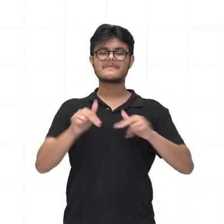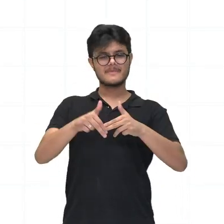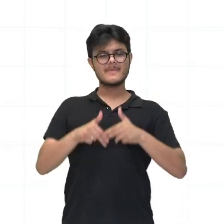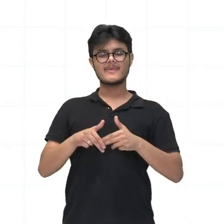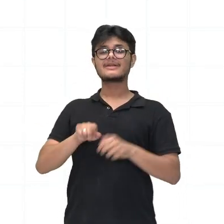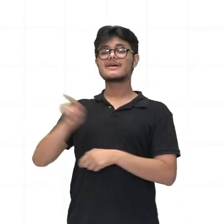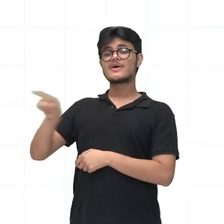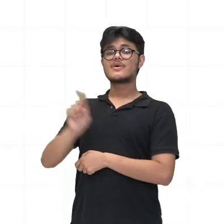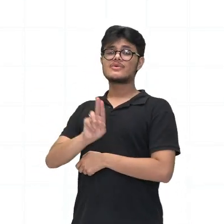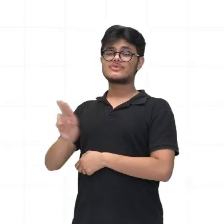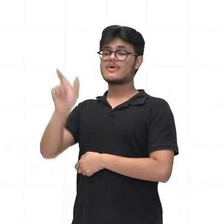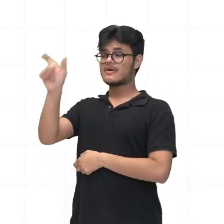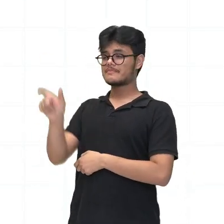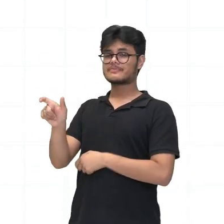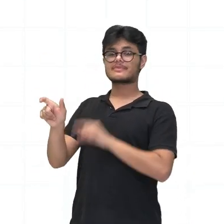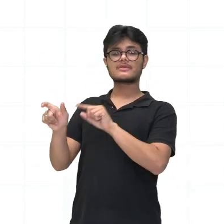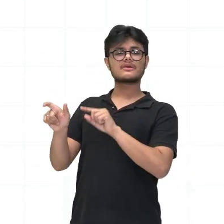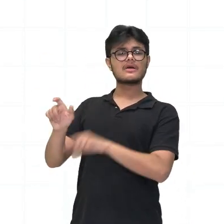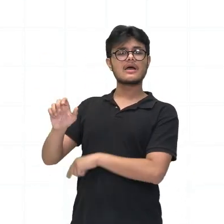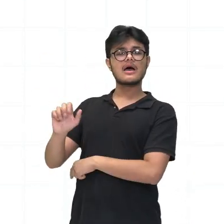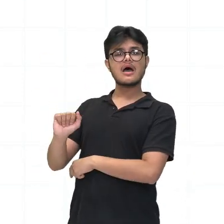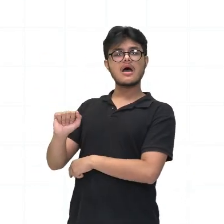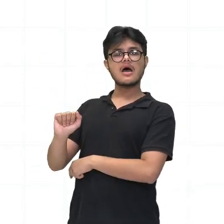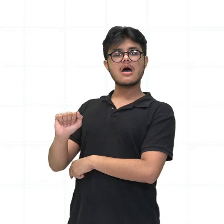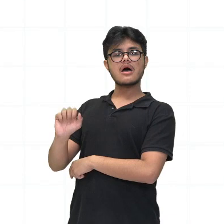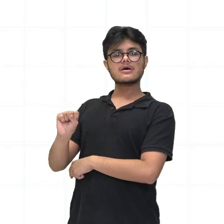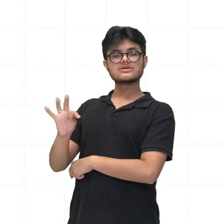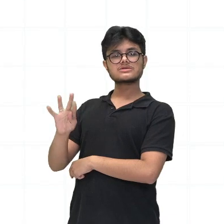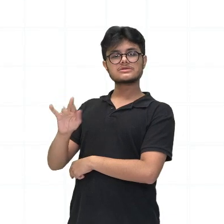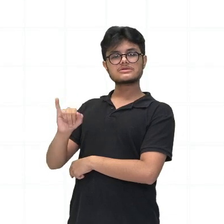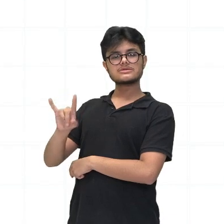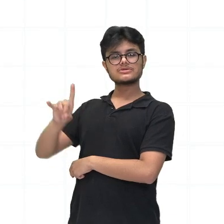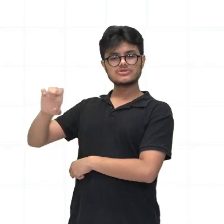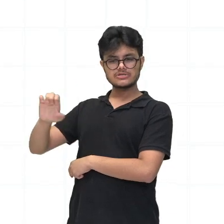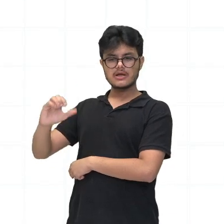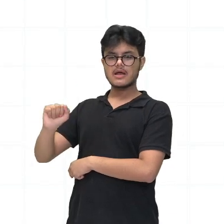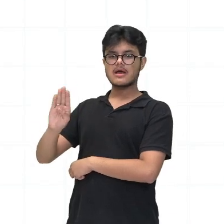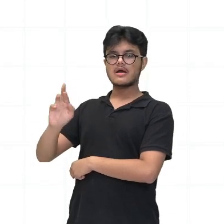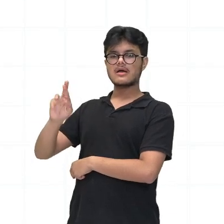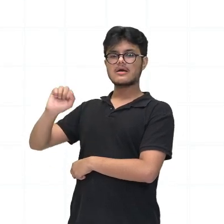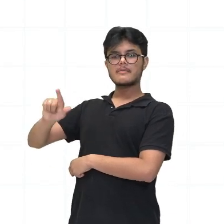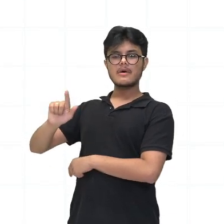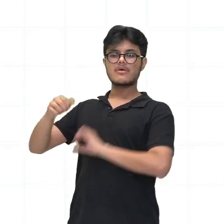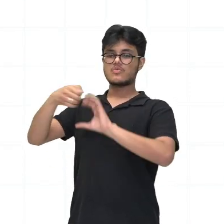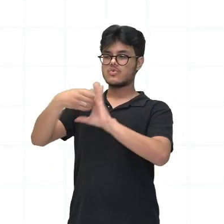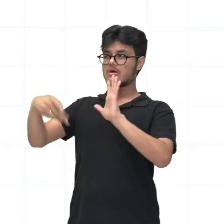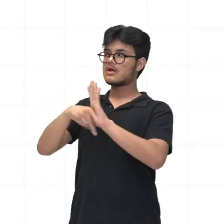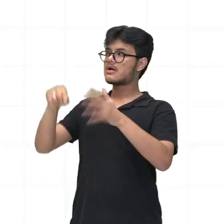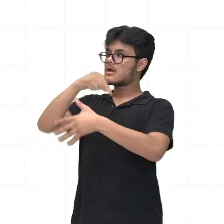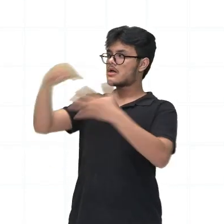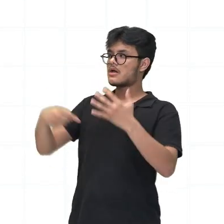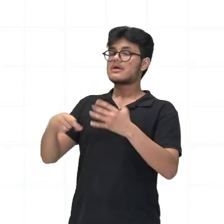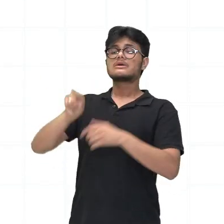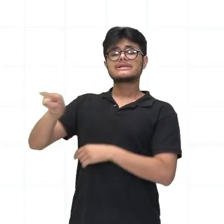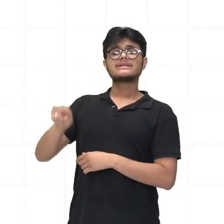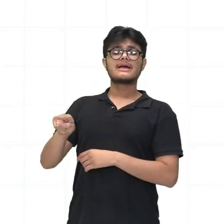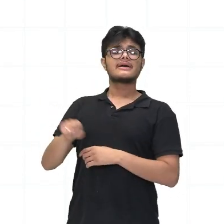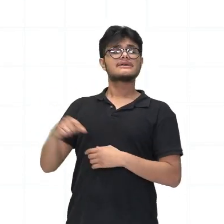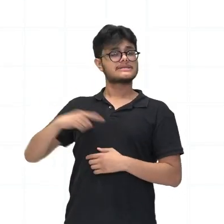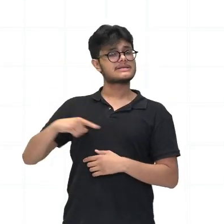escritora amazonense Astrid Cabral, se caracteriza justamente porque se tem em vários contos esse processo